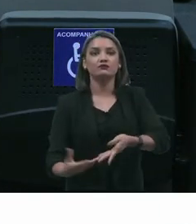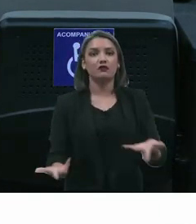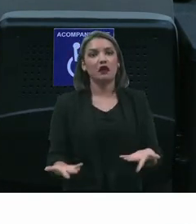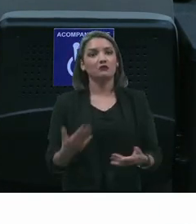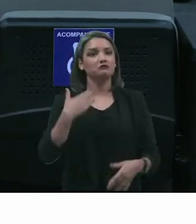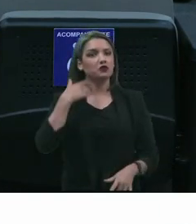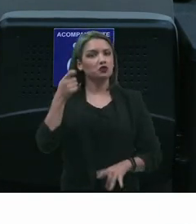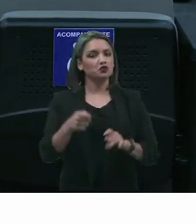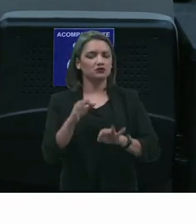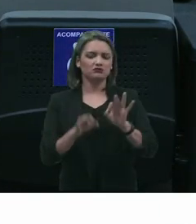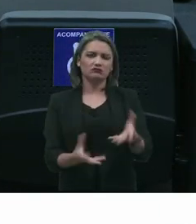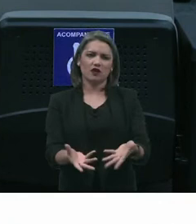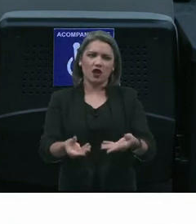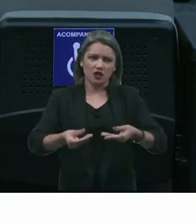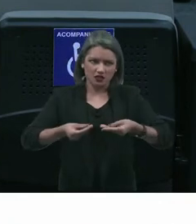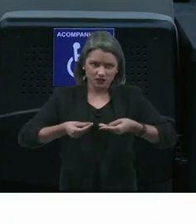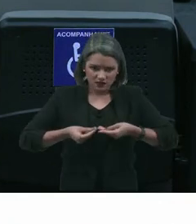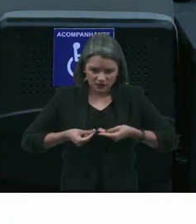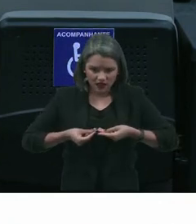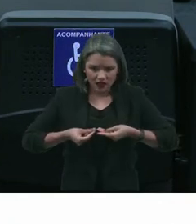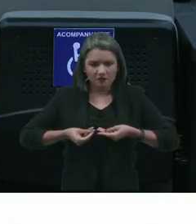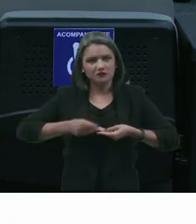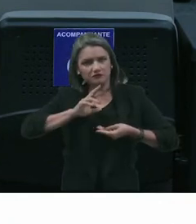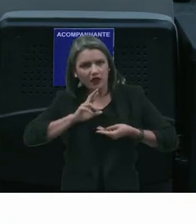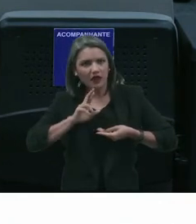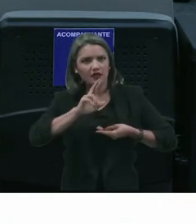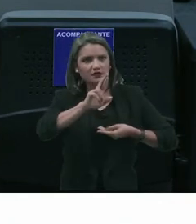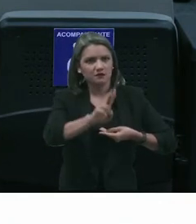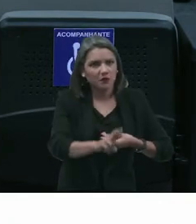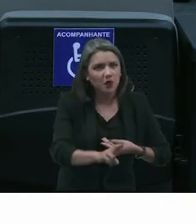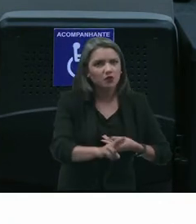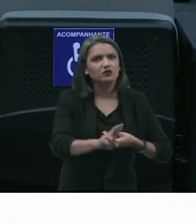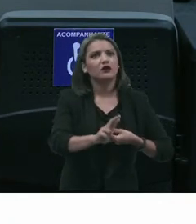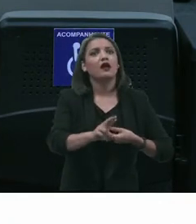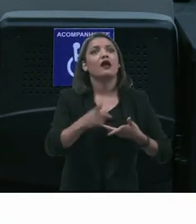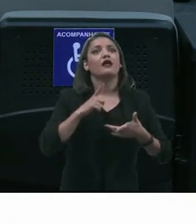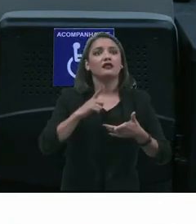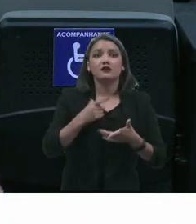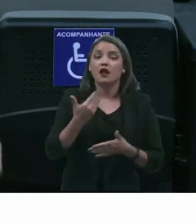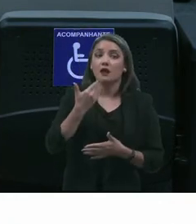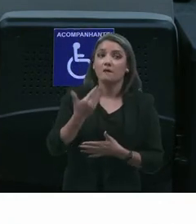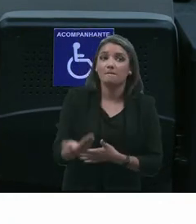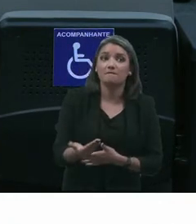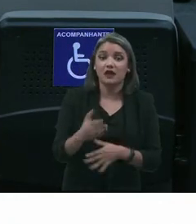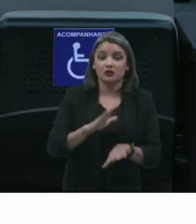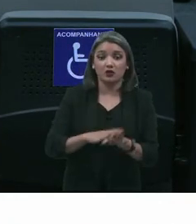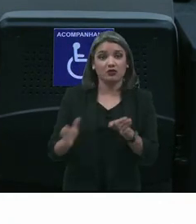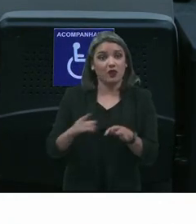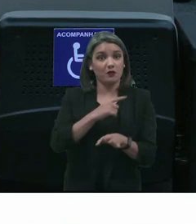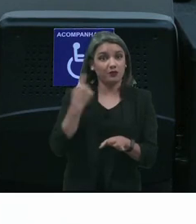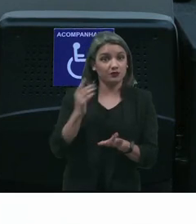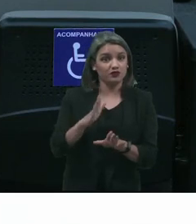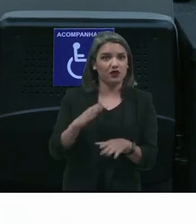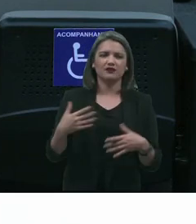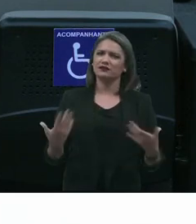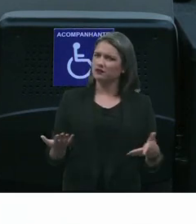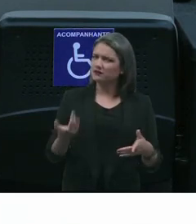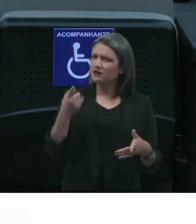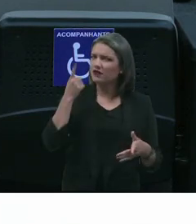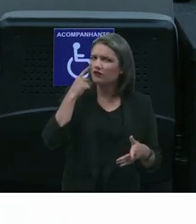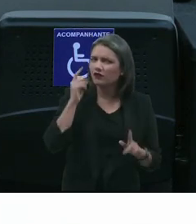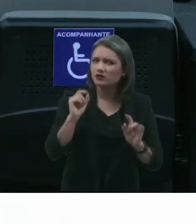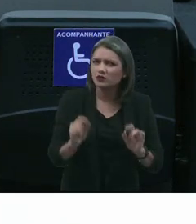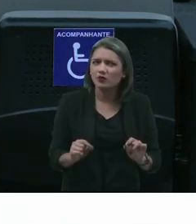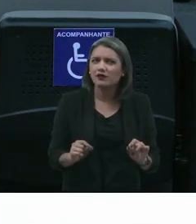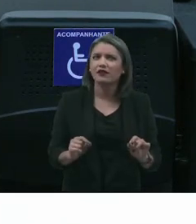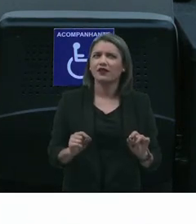recebe, manda as contrarrazões. As contrarrazões vêm pugnando pela intempestividade. Percebam aqui que vossas